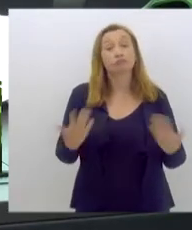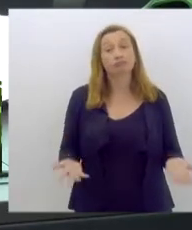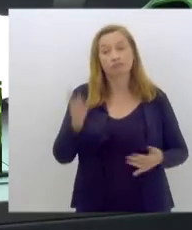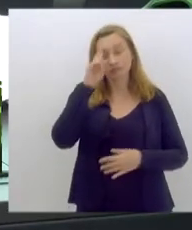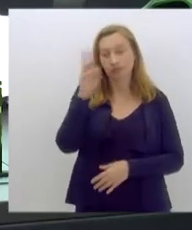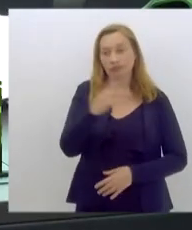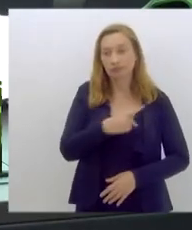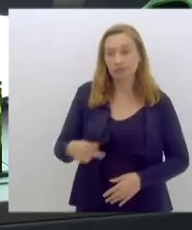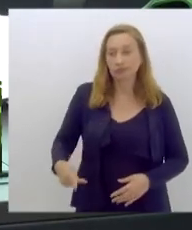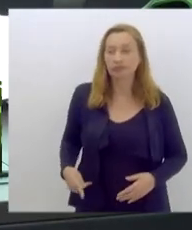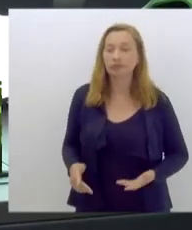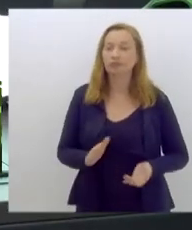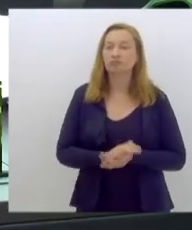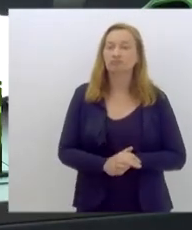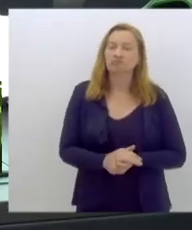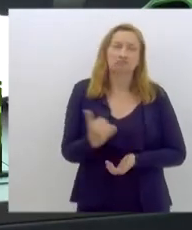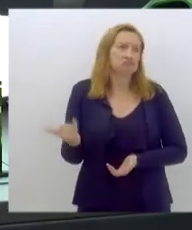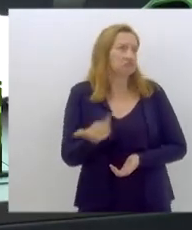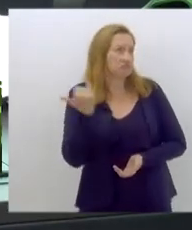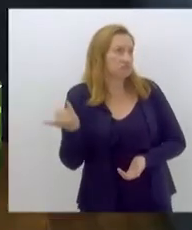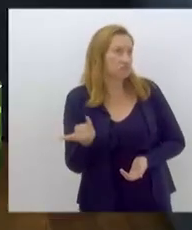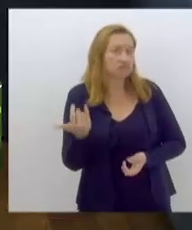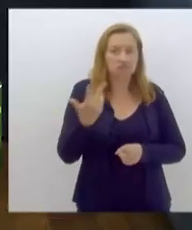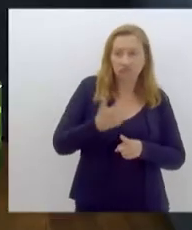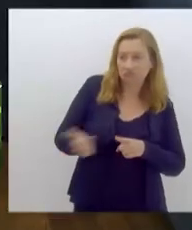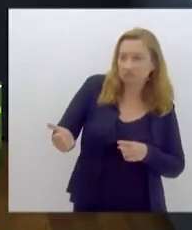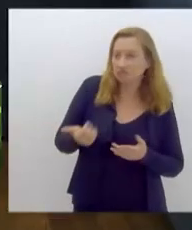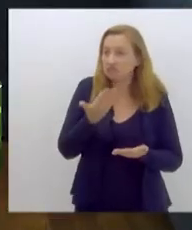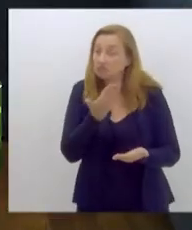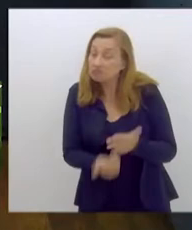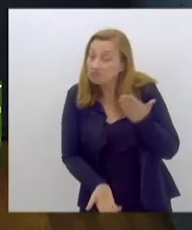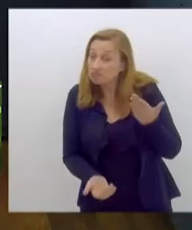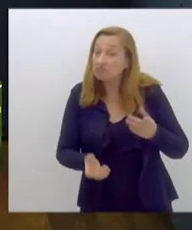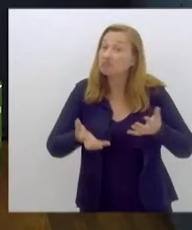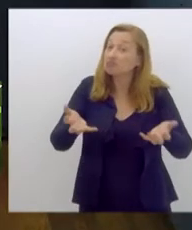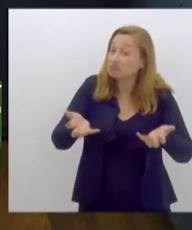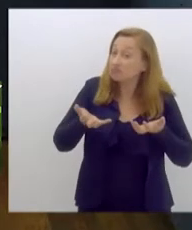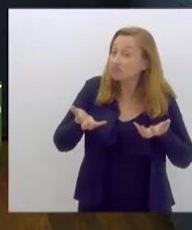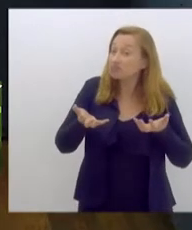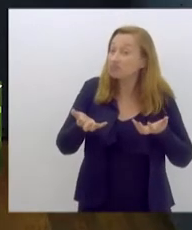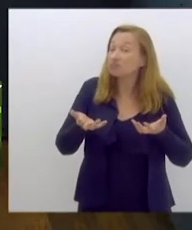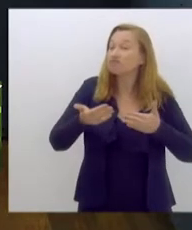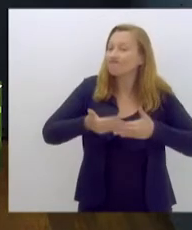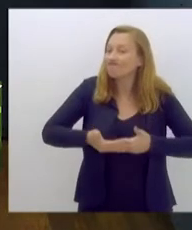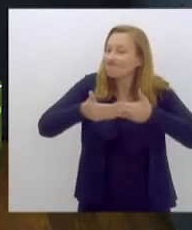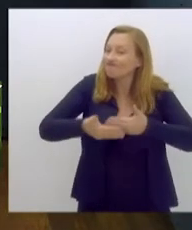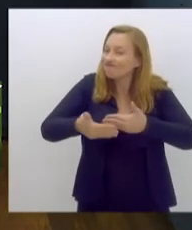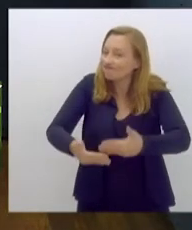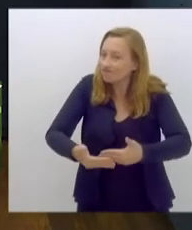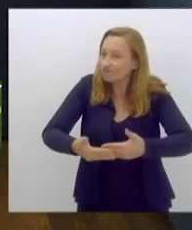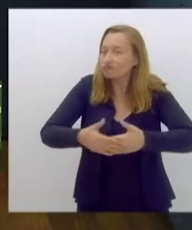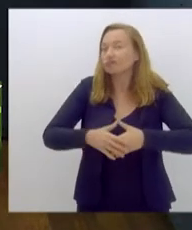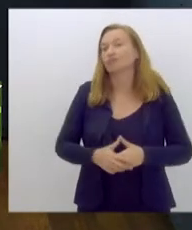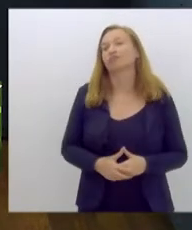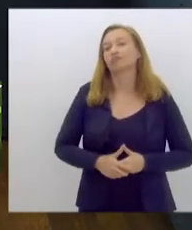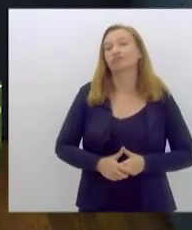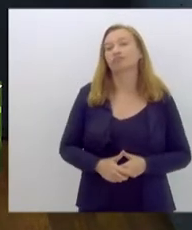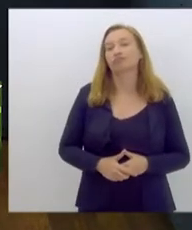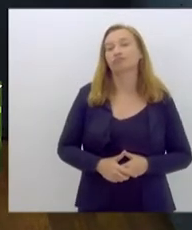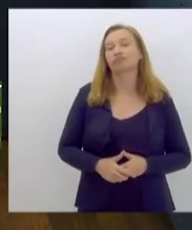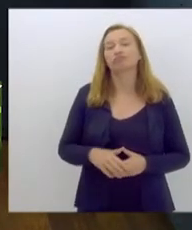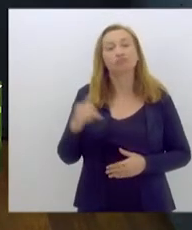presidente, não importa se a gente é vencedor ou é vencido. A gente quer avançar naquilo que a gente